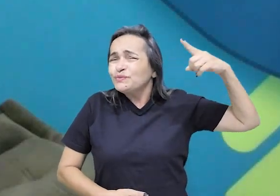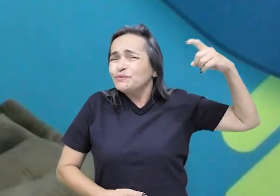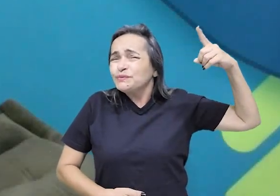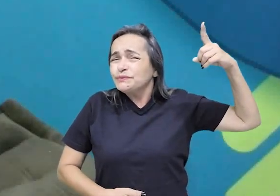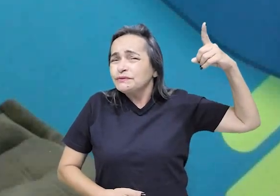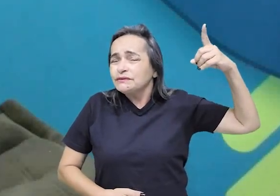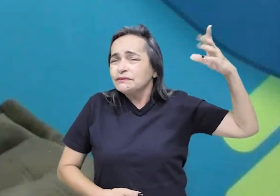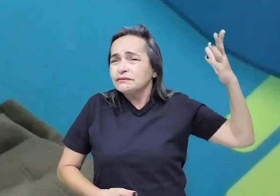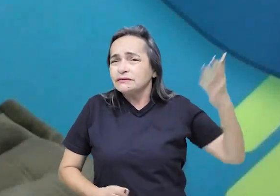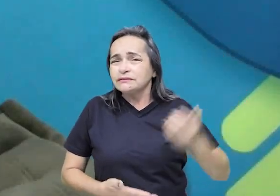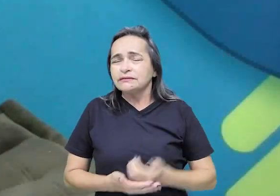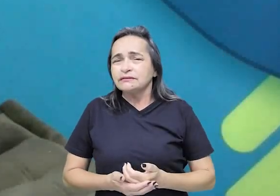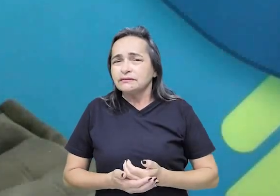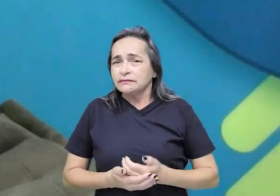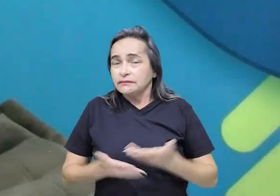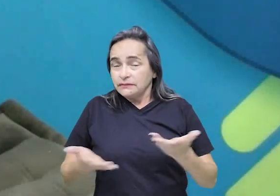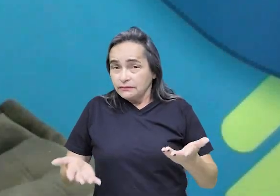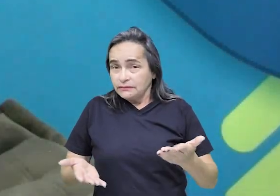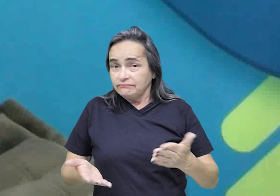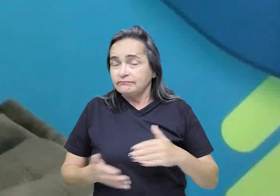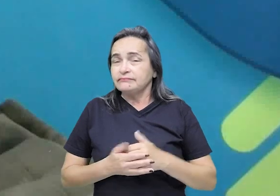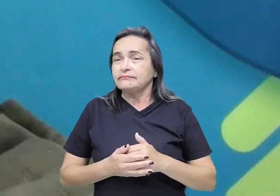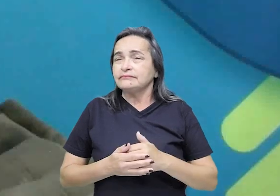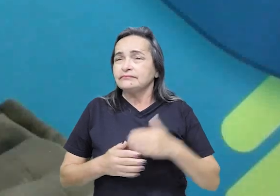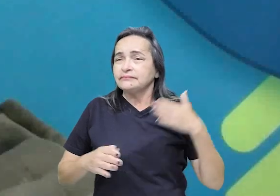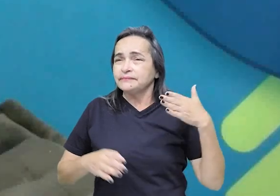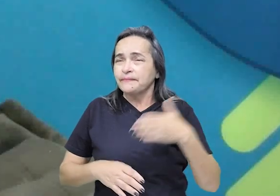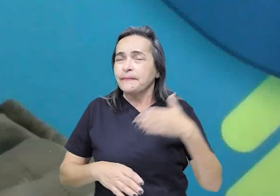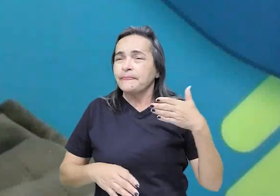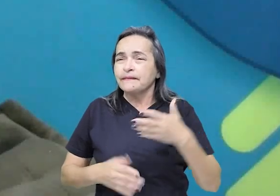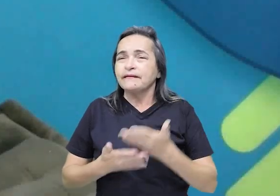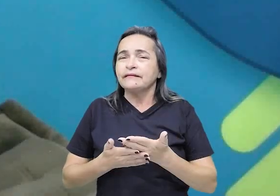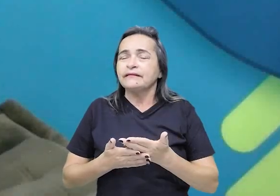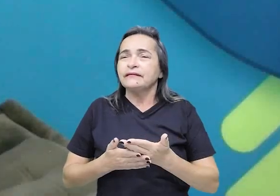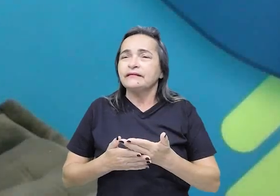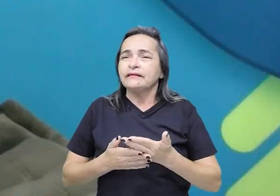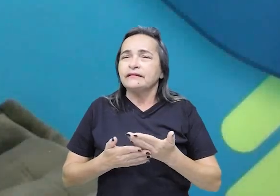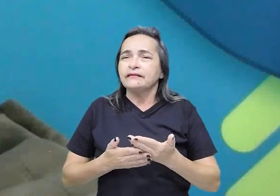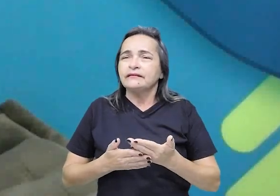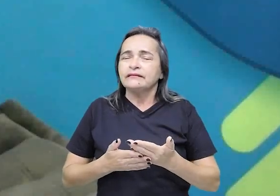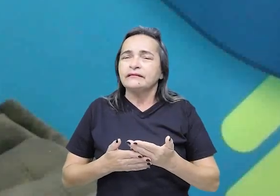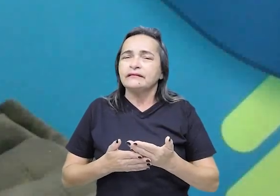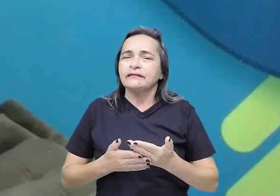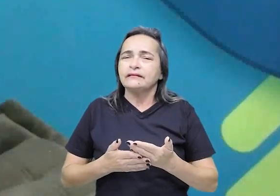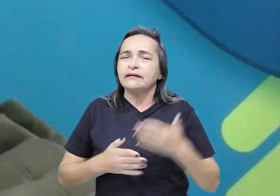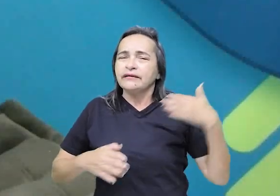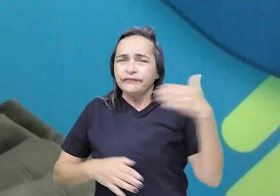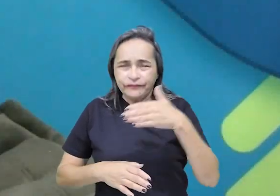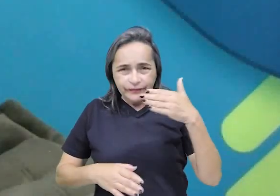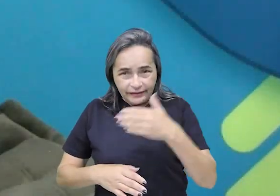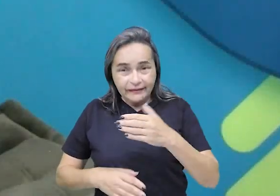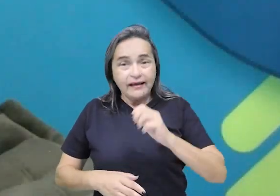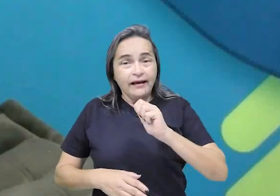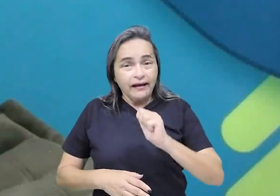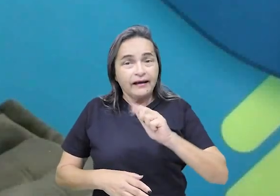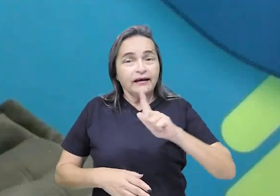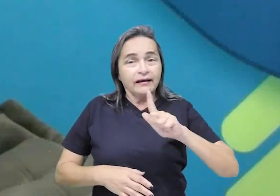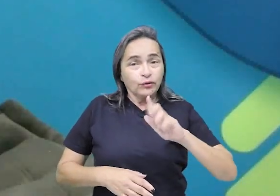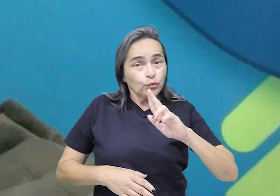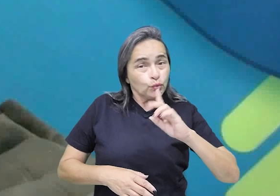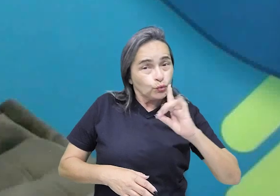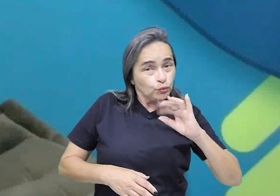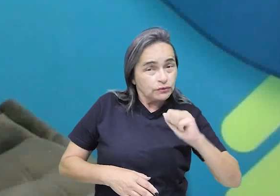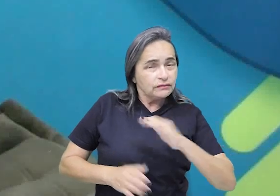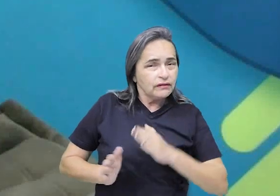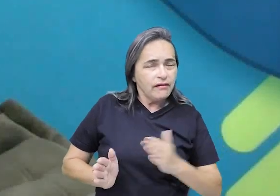intensidade. E as frequências que vai de encontro a, desde frequências mais agudas a frequências mais graves. Então, a